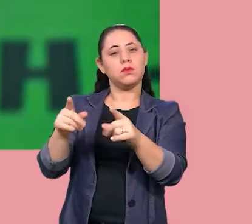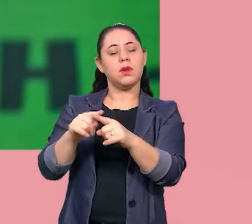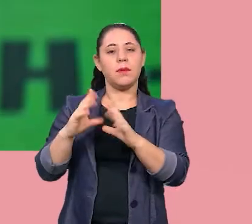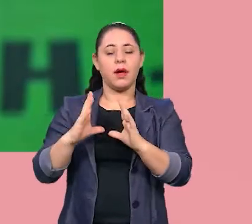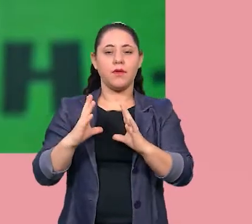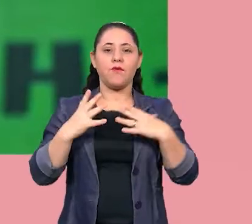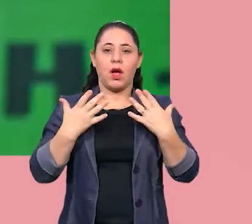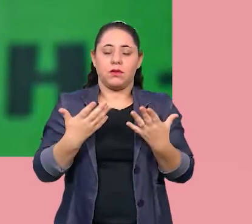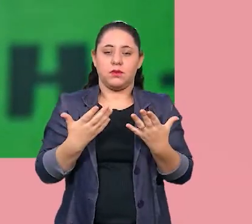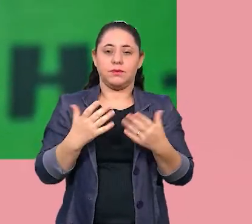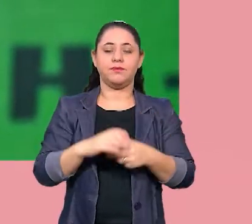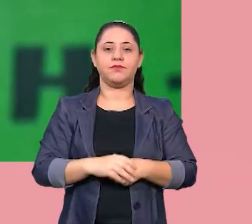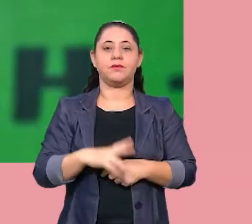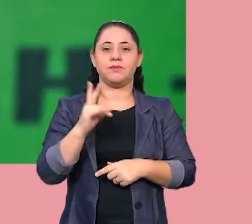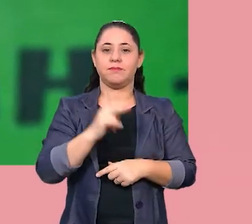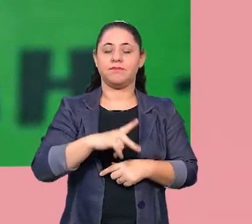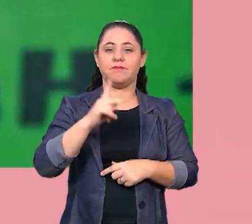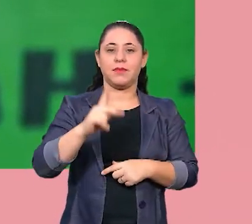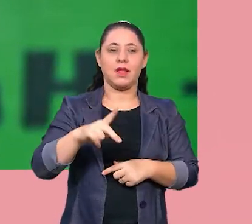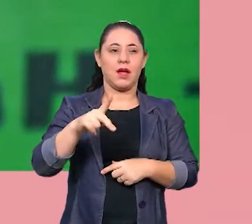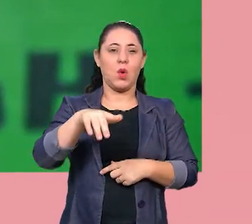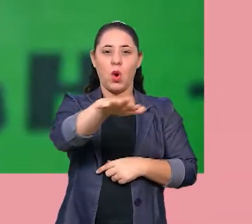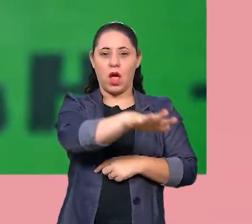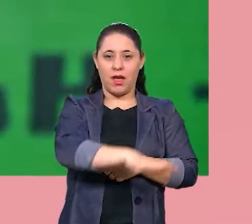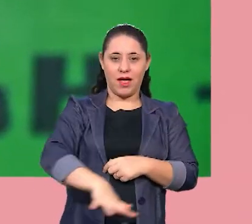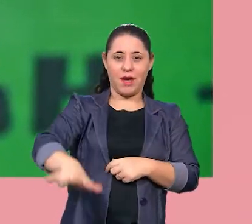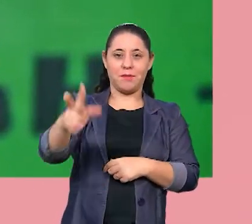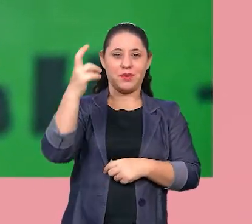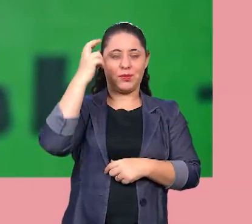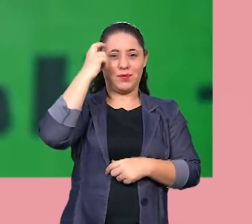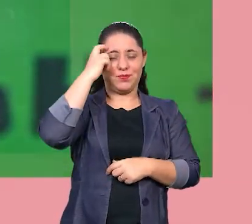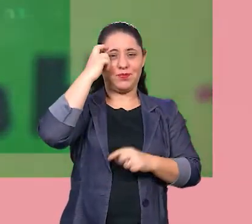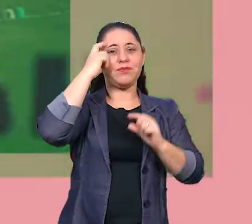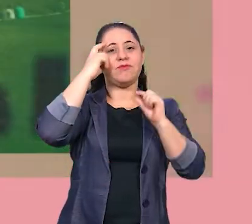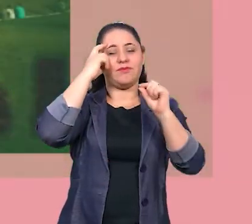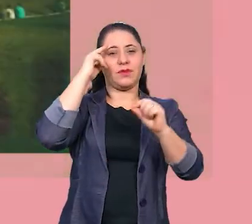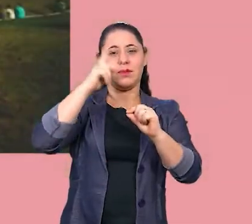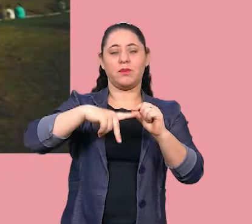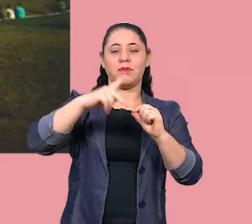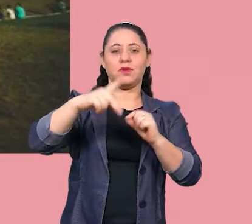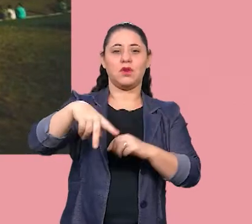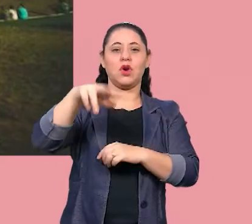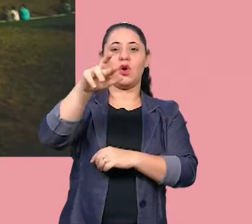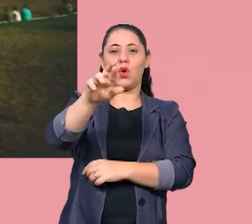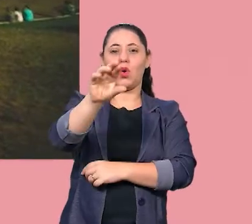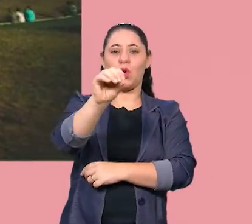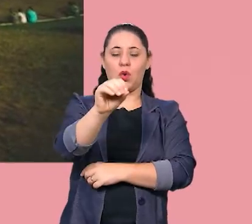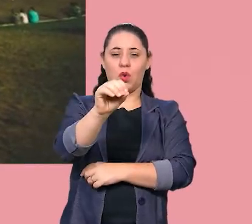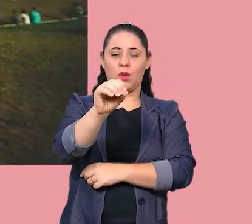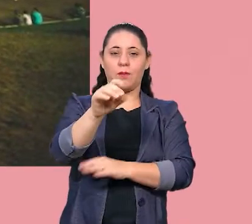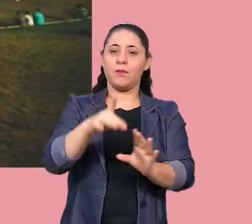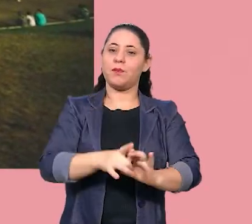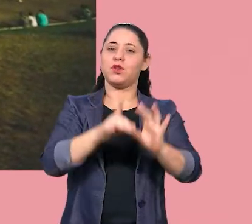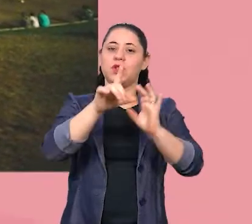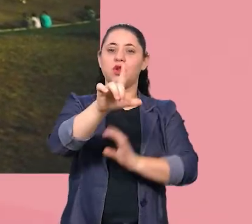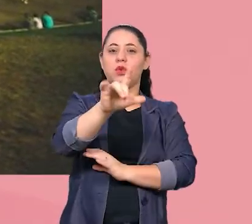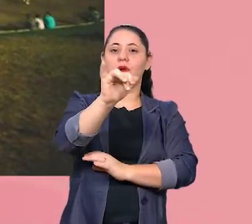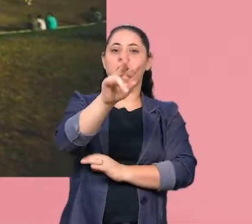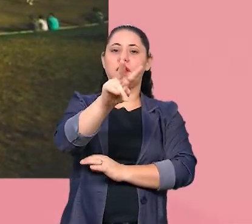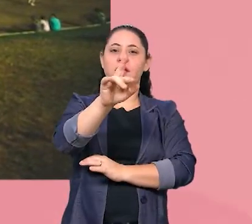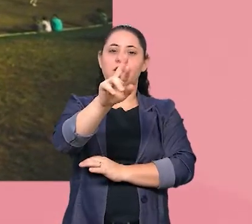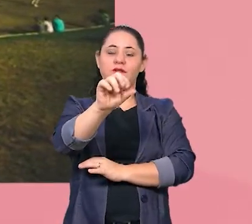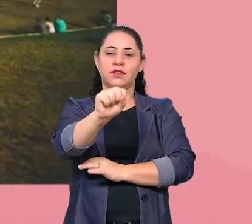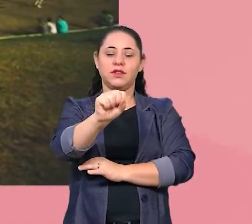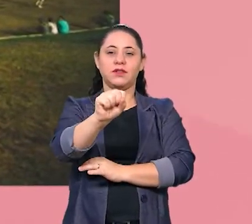deste festival. E a professora desde o Campão Cultural, que era a professora Rô do Projeto Livres,